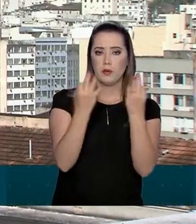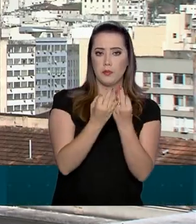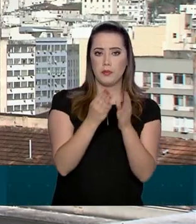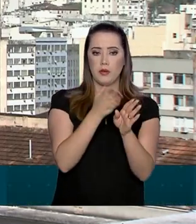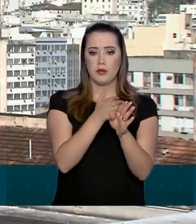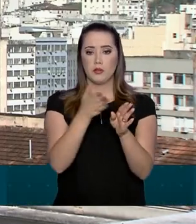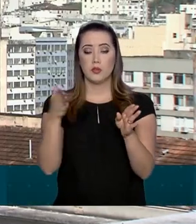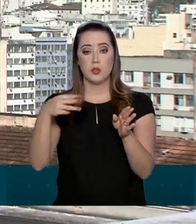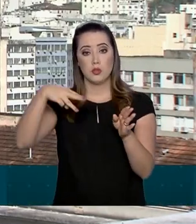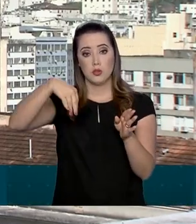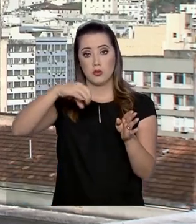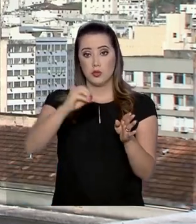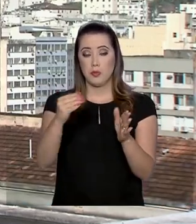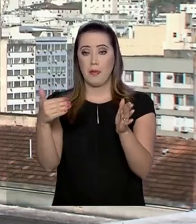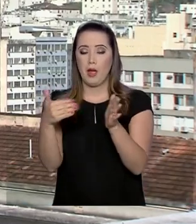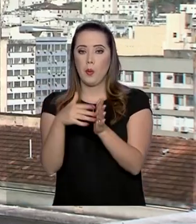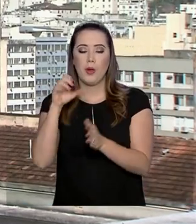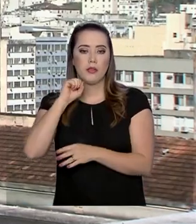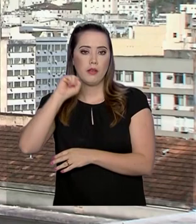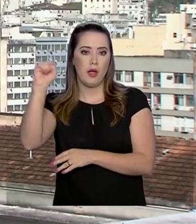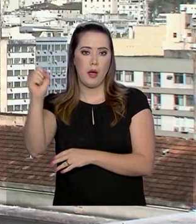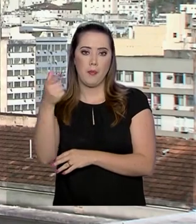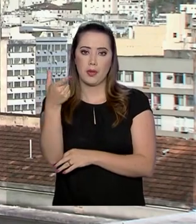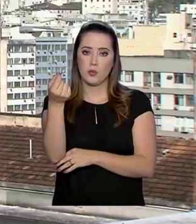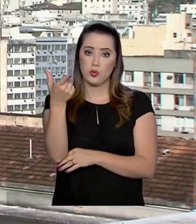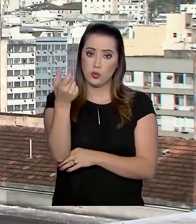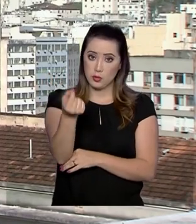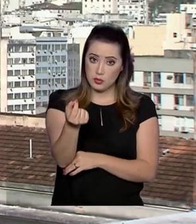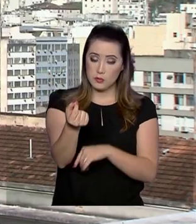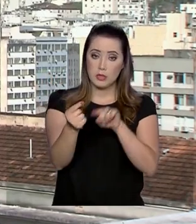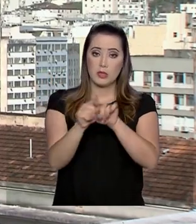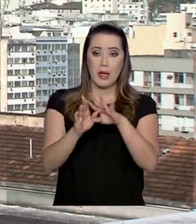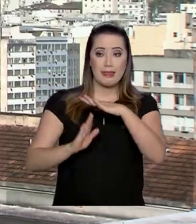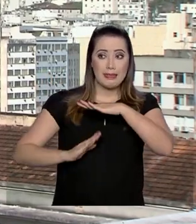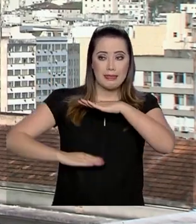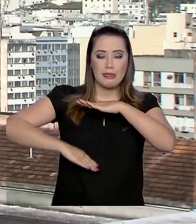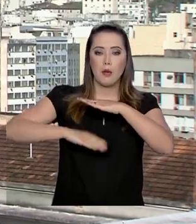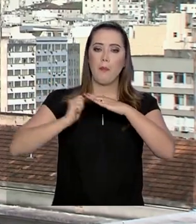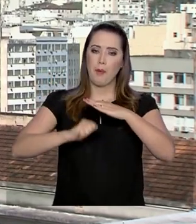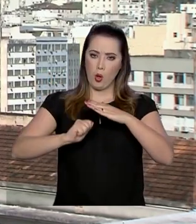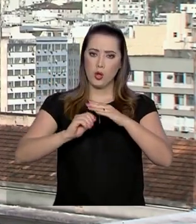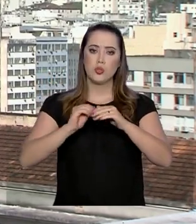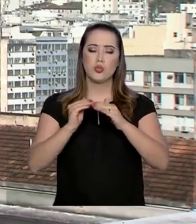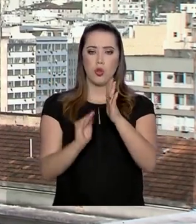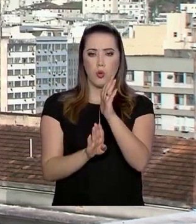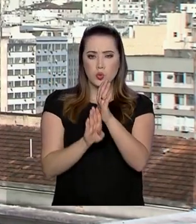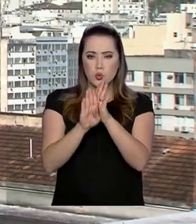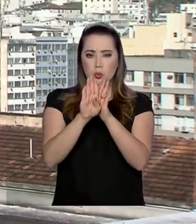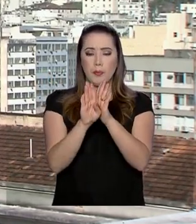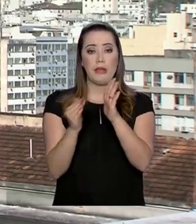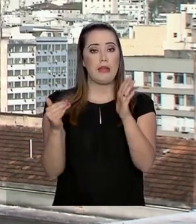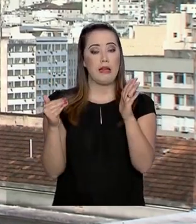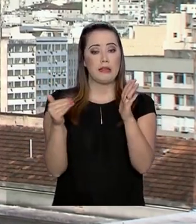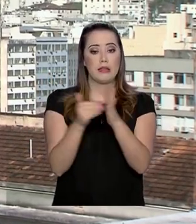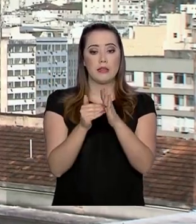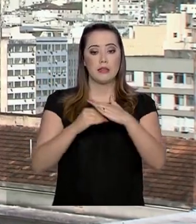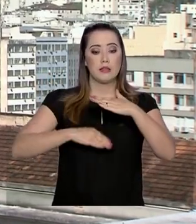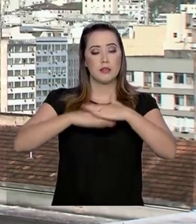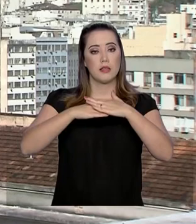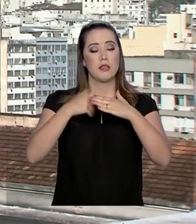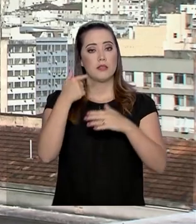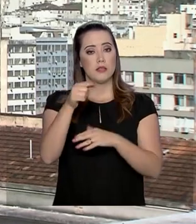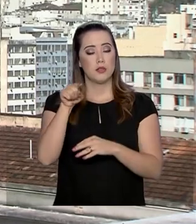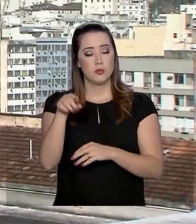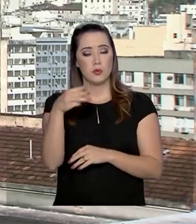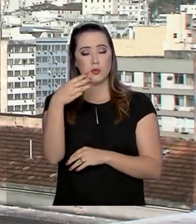período de maio deste ano abril de 2020 terão reajuste máximo de 7,35 por cento é o que estabelece a